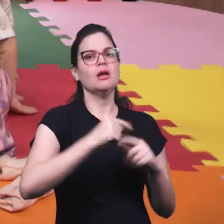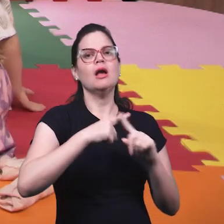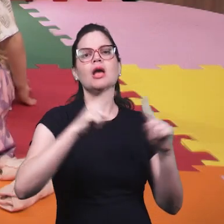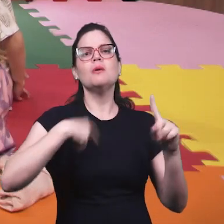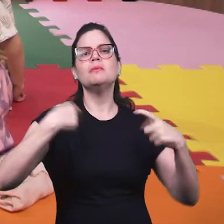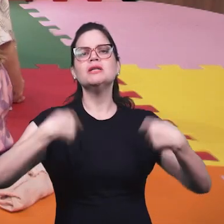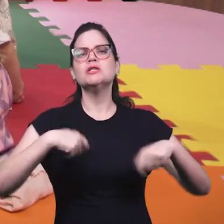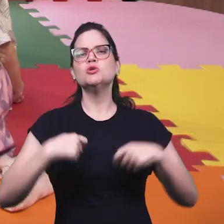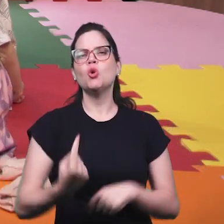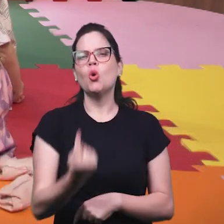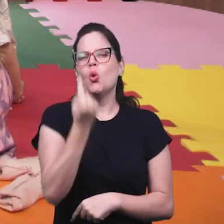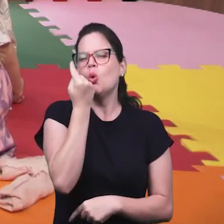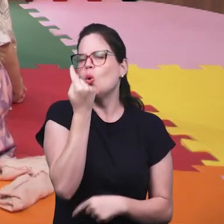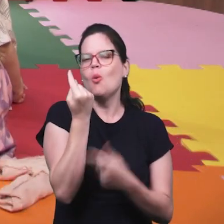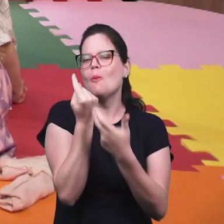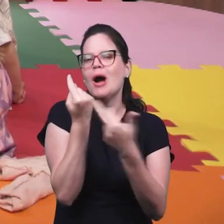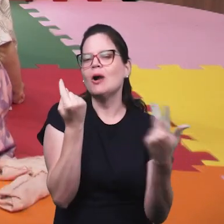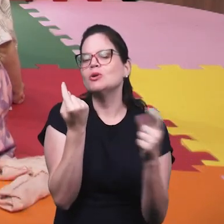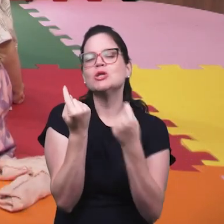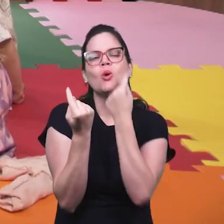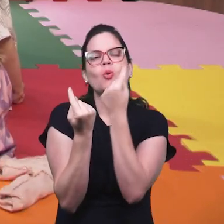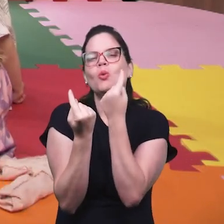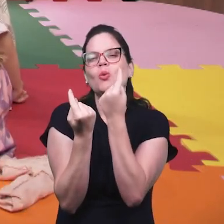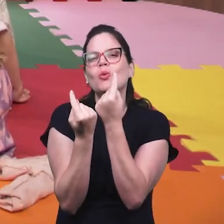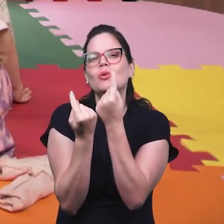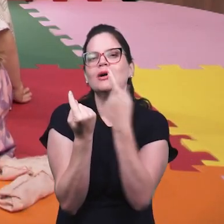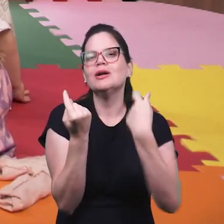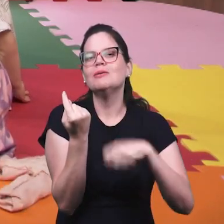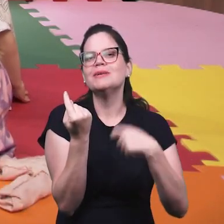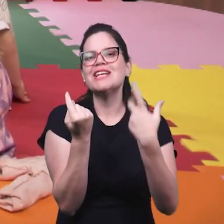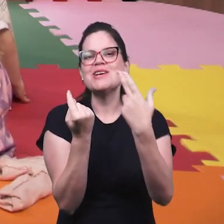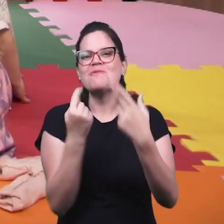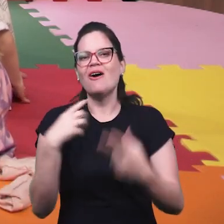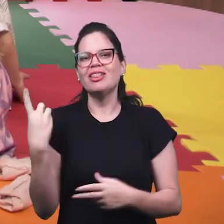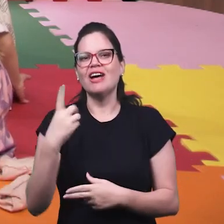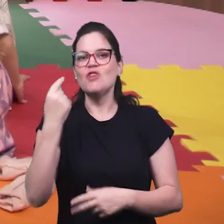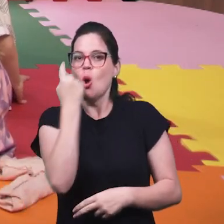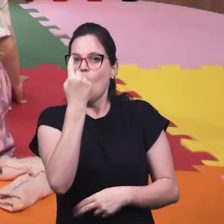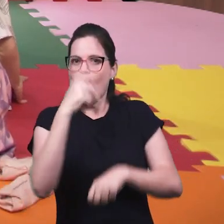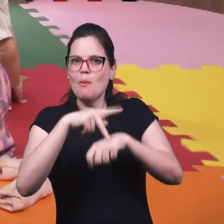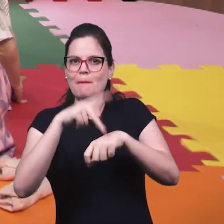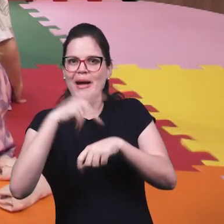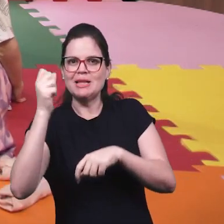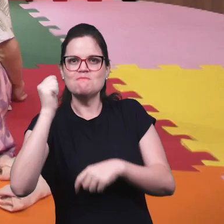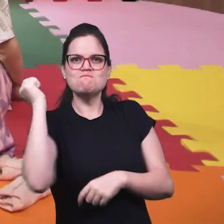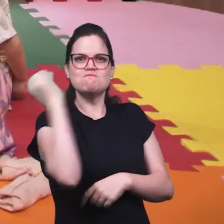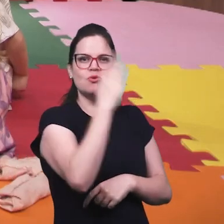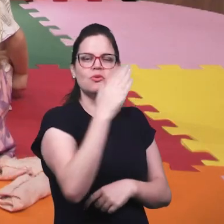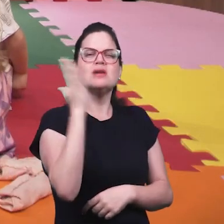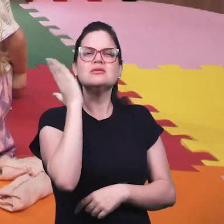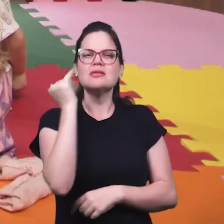é? Os recursos da graça. Vocês sabem o que é recursos da graça?